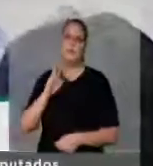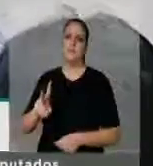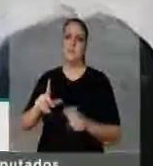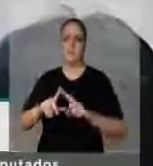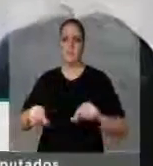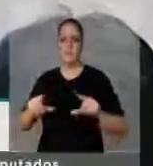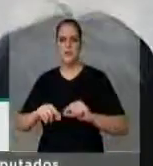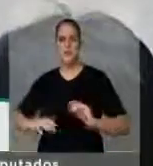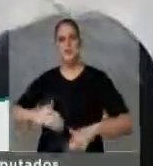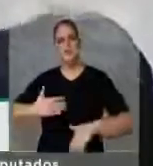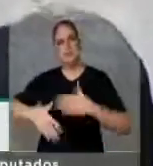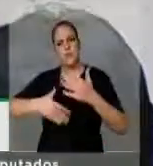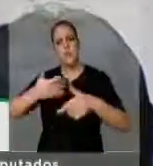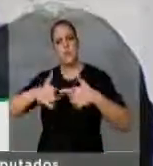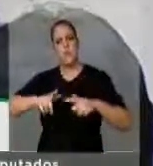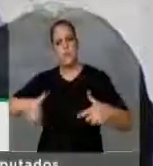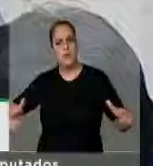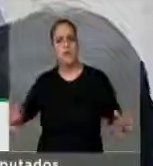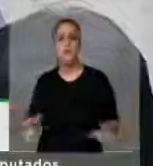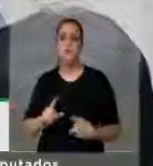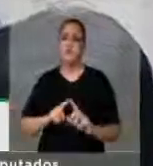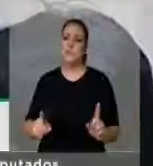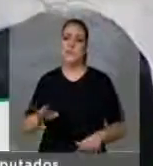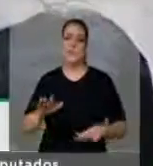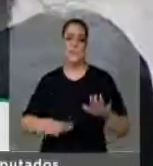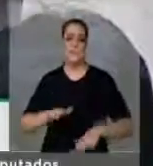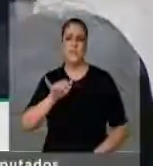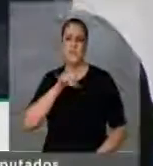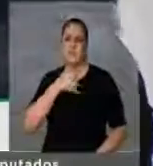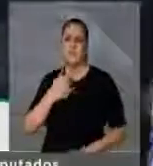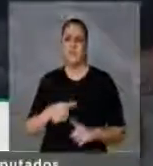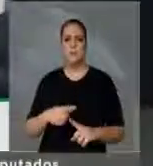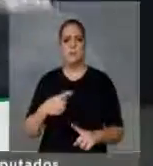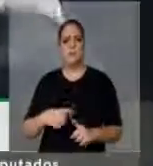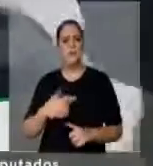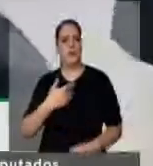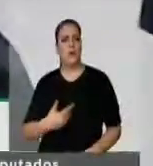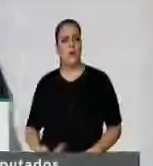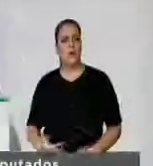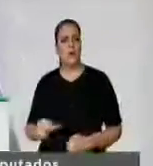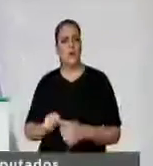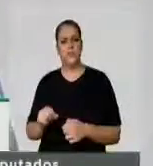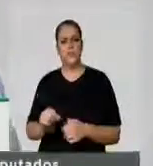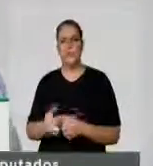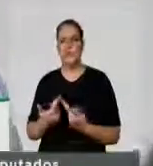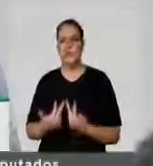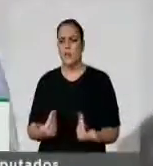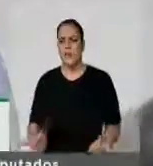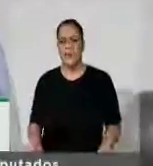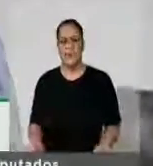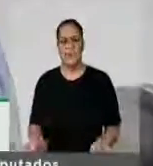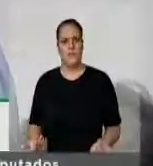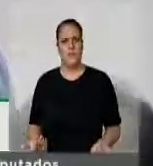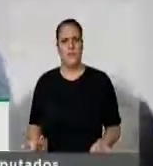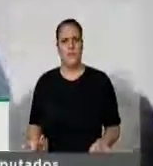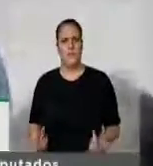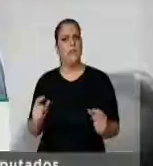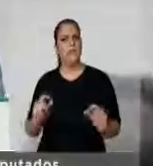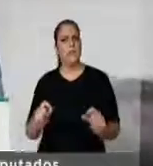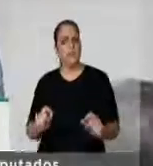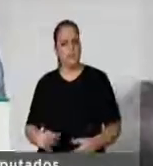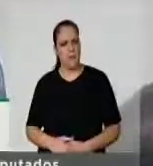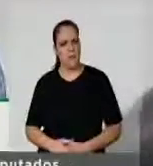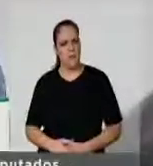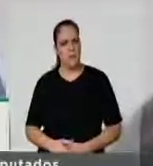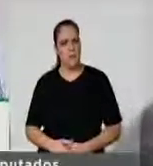lamentavelmente existem às vezes ações do governo baseado na lei de destruição de